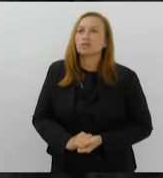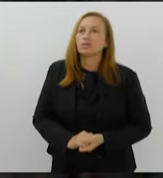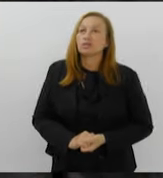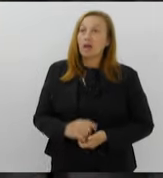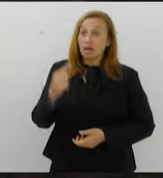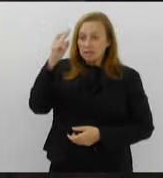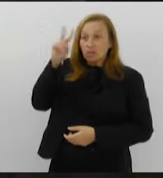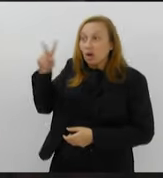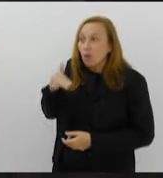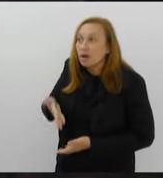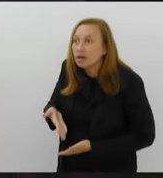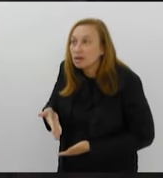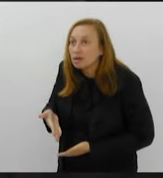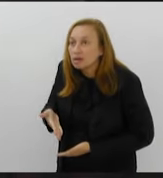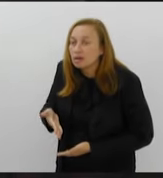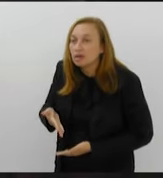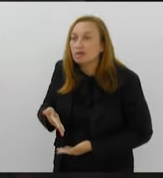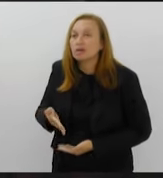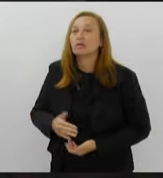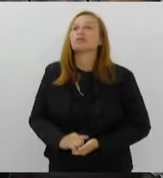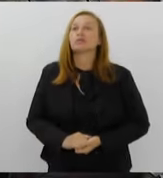Essa segunda? Segunda agora.